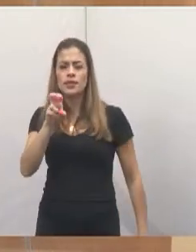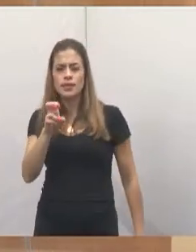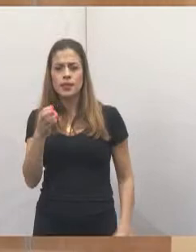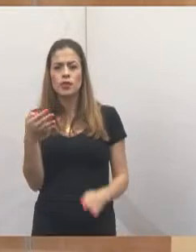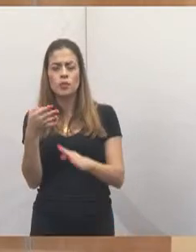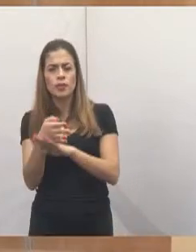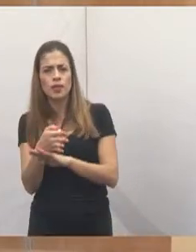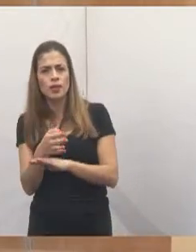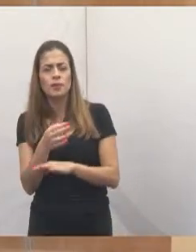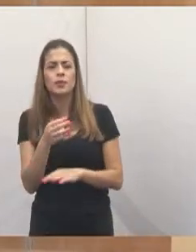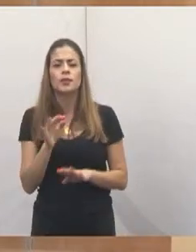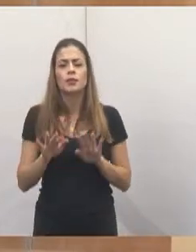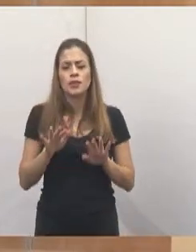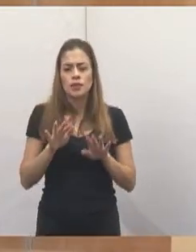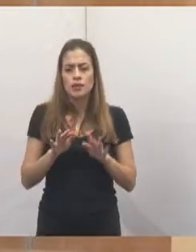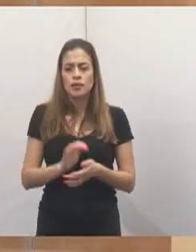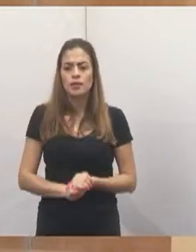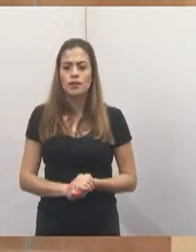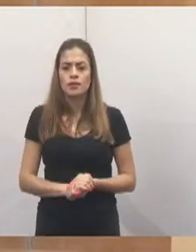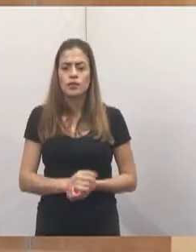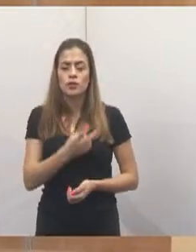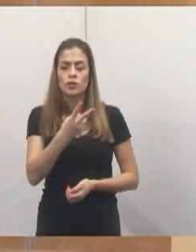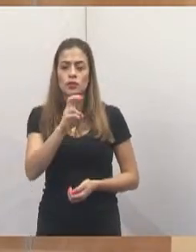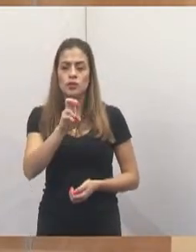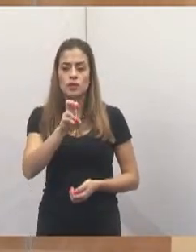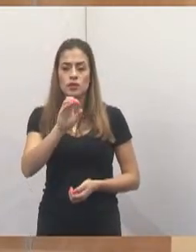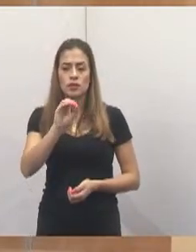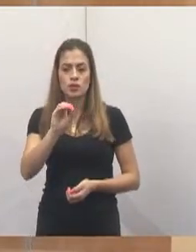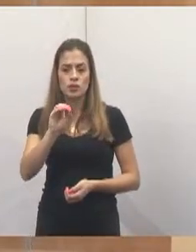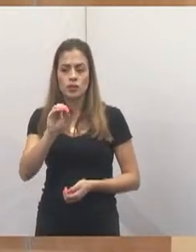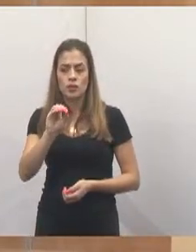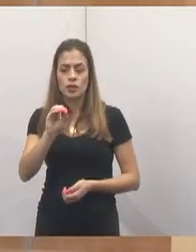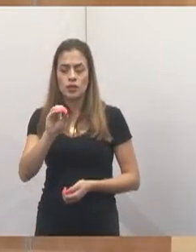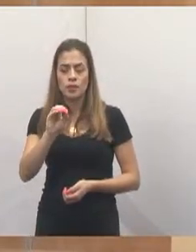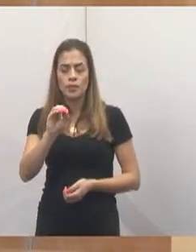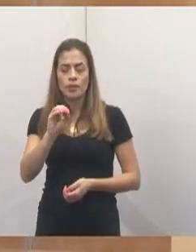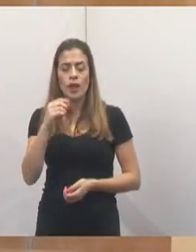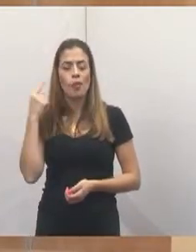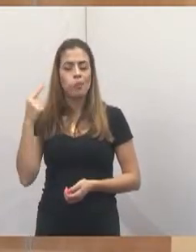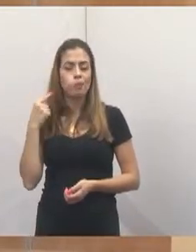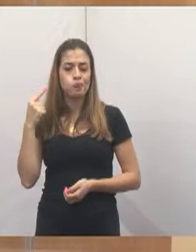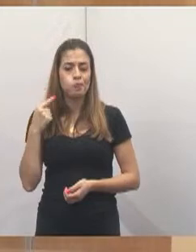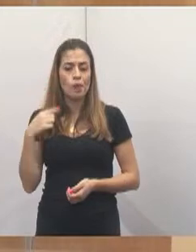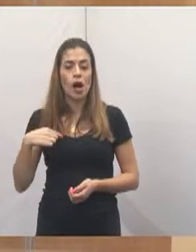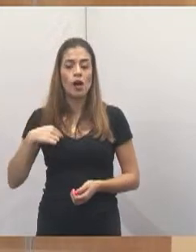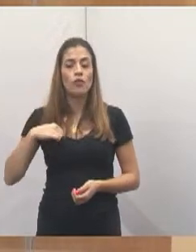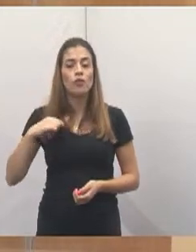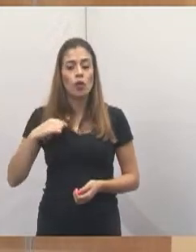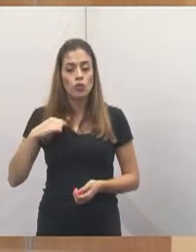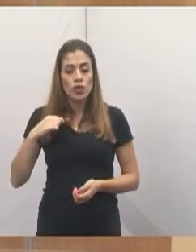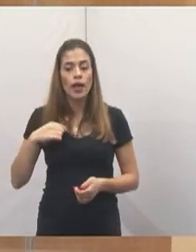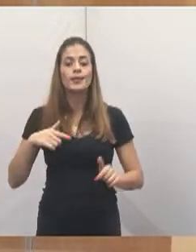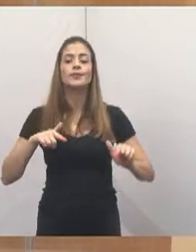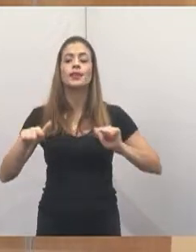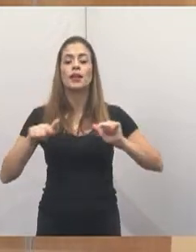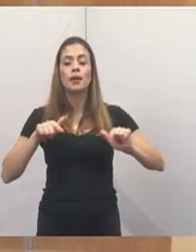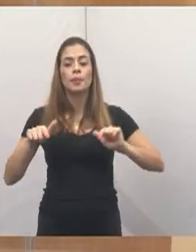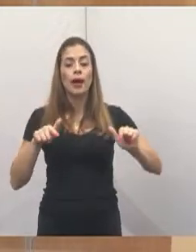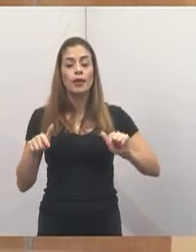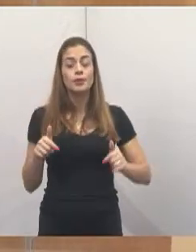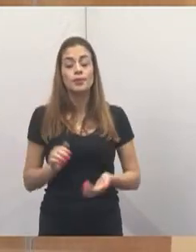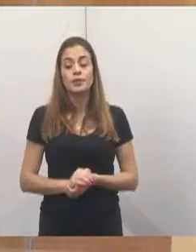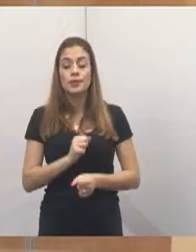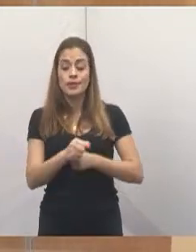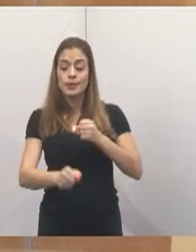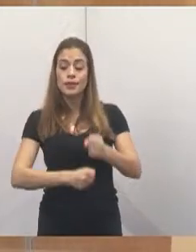de 1.200 advogados, nós temos 250 advogados voluntários que trabalham. Esse ano,